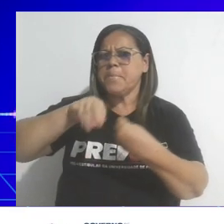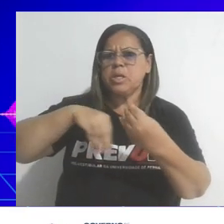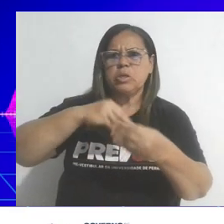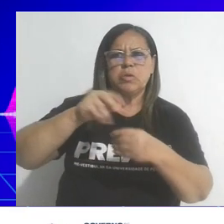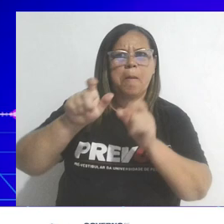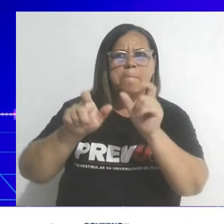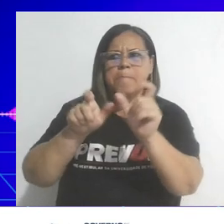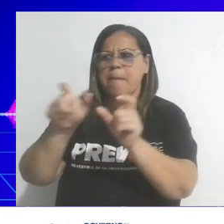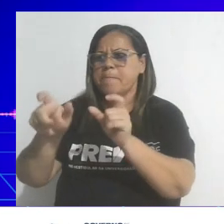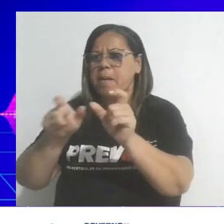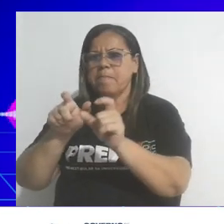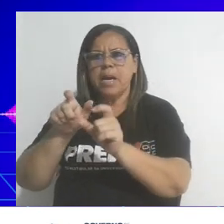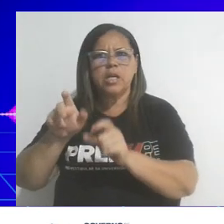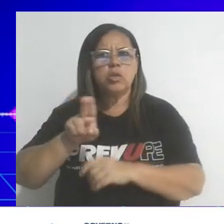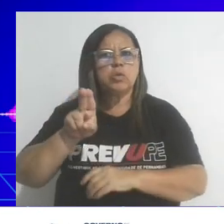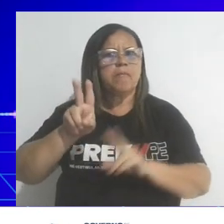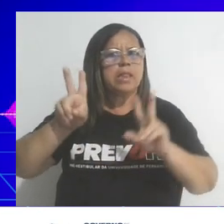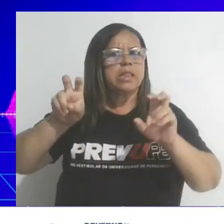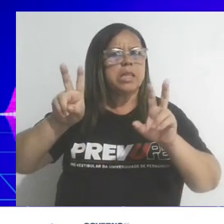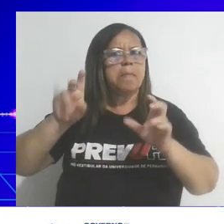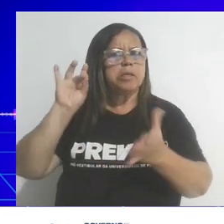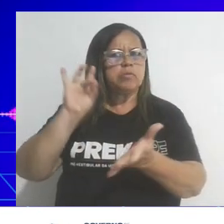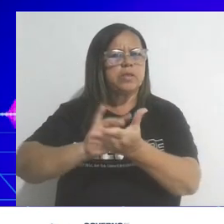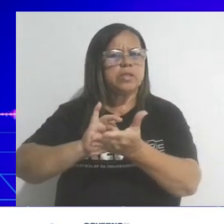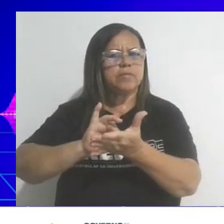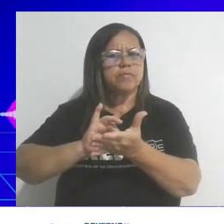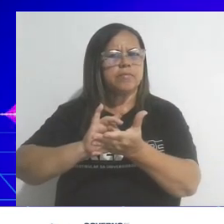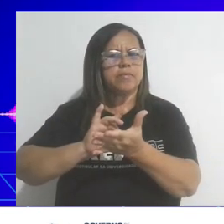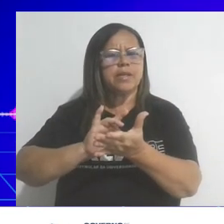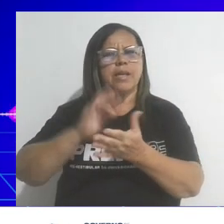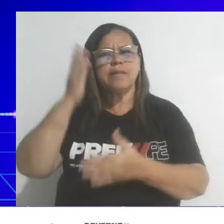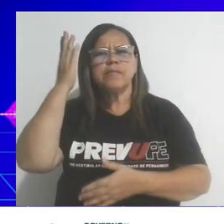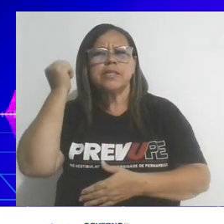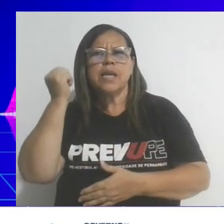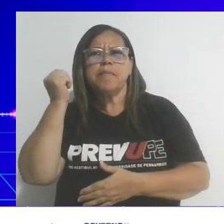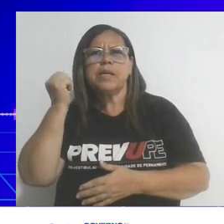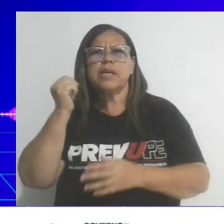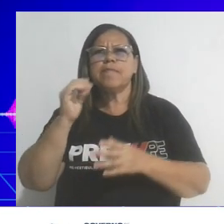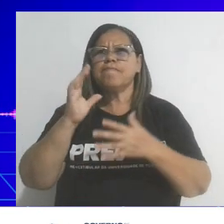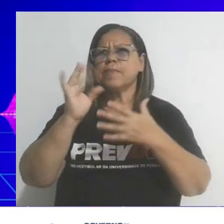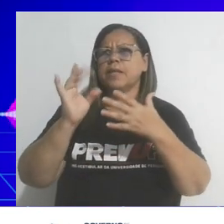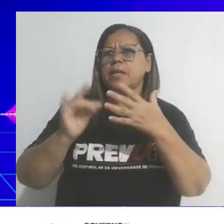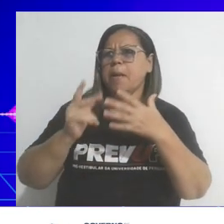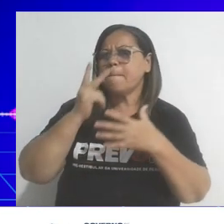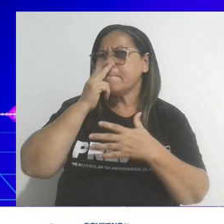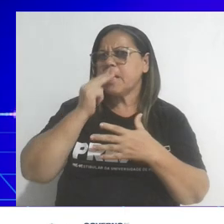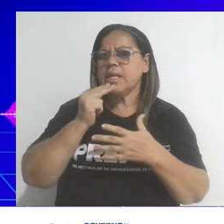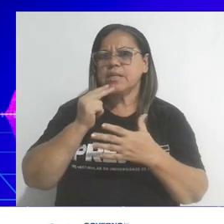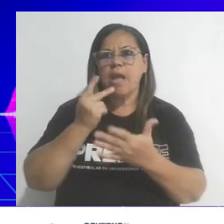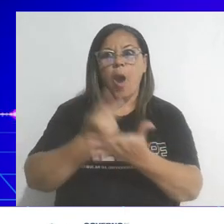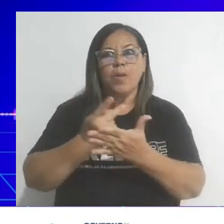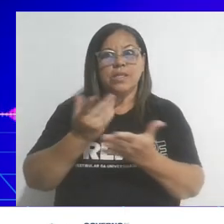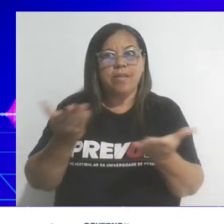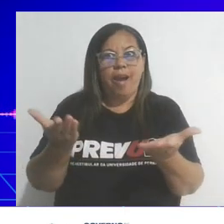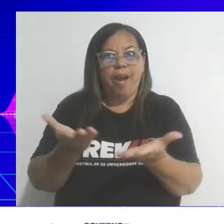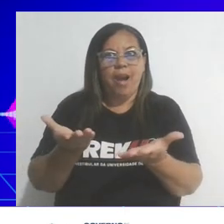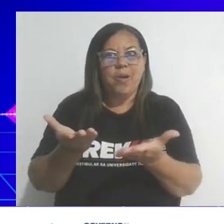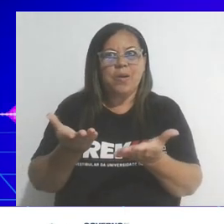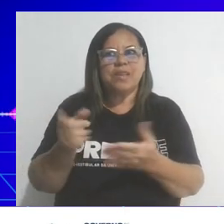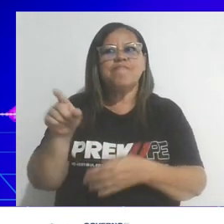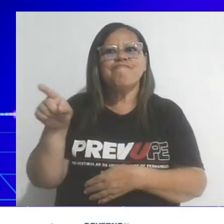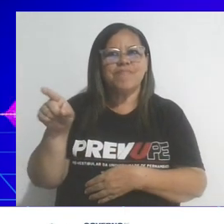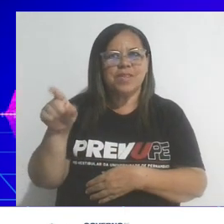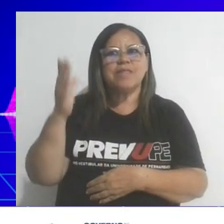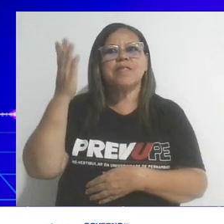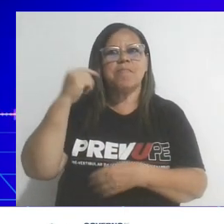abordando temas super realistas Sabe aqueles detalhes que fazem uma história parecer que está acontecendo bem na sua frente Alencar